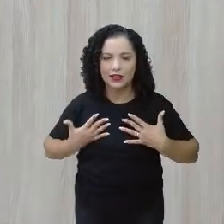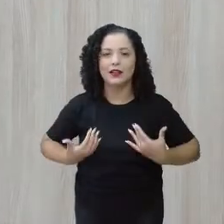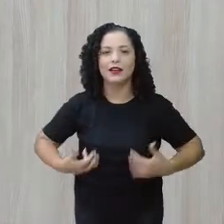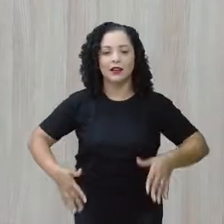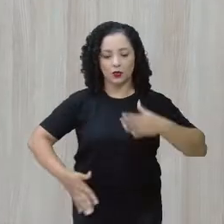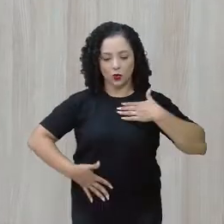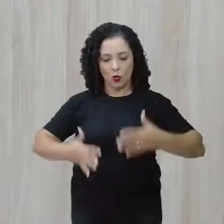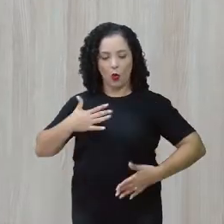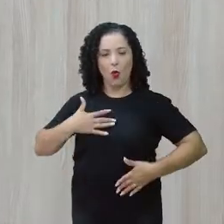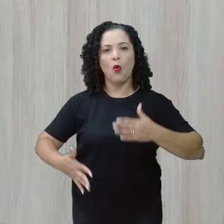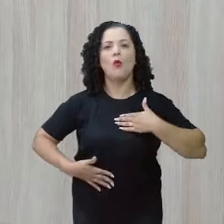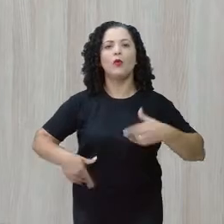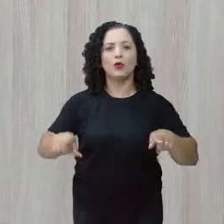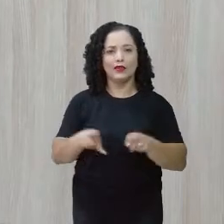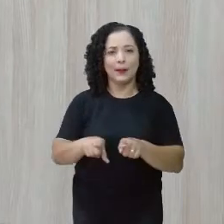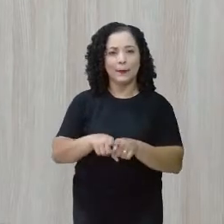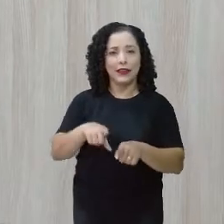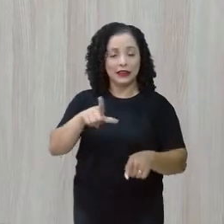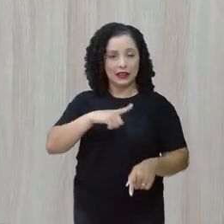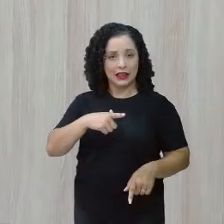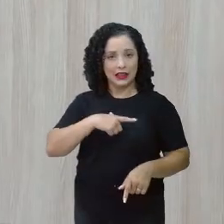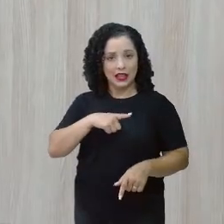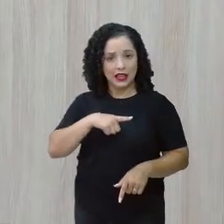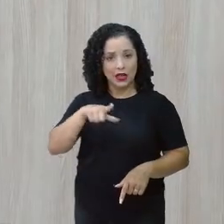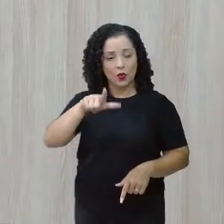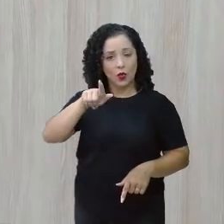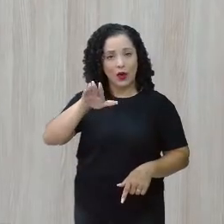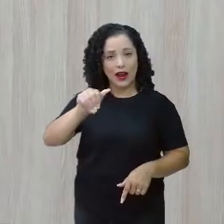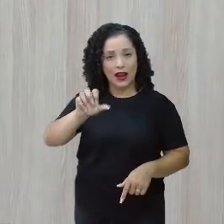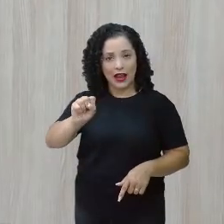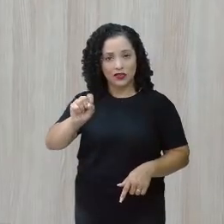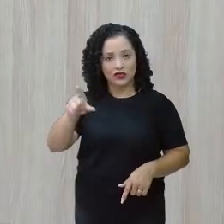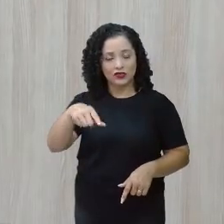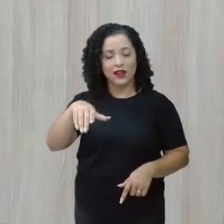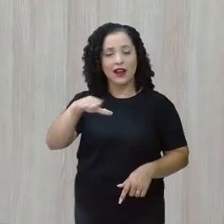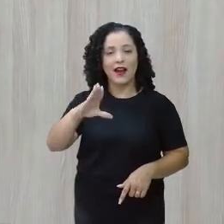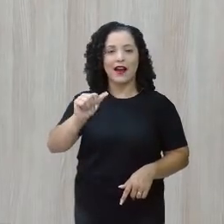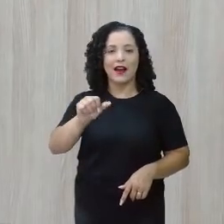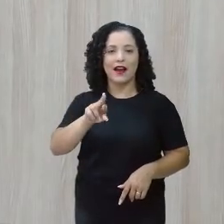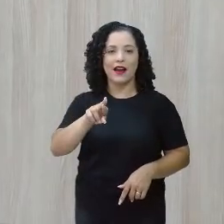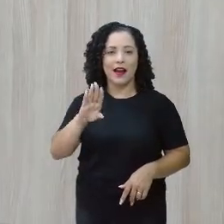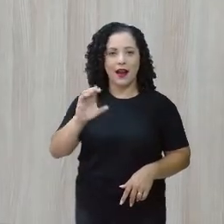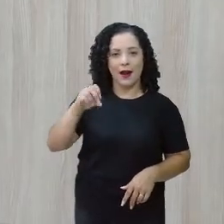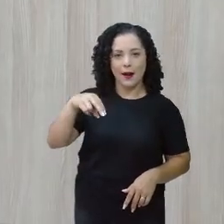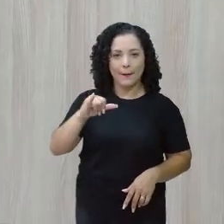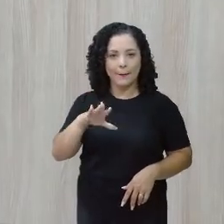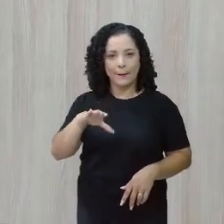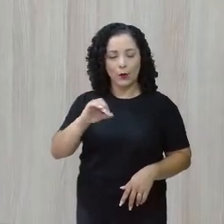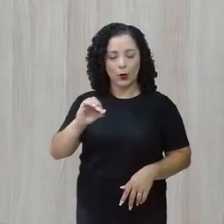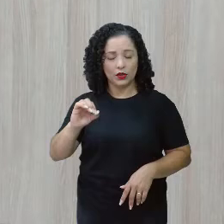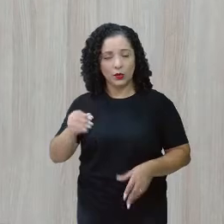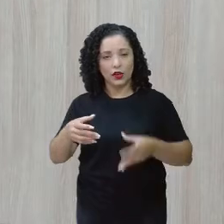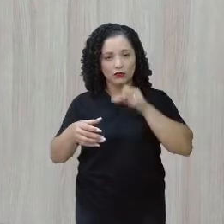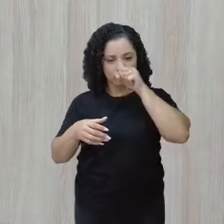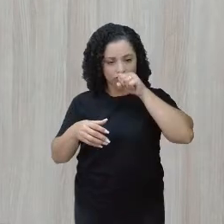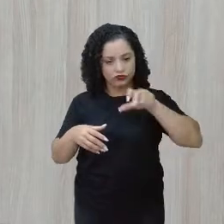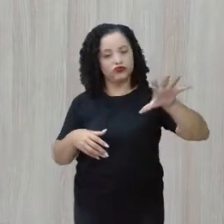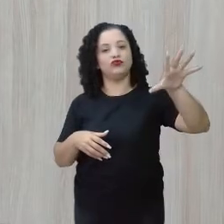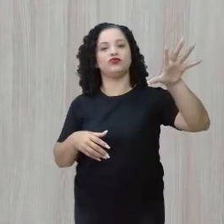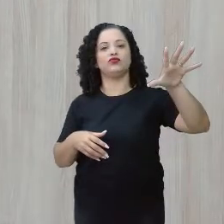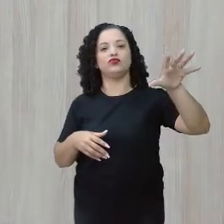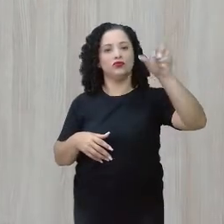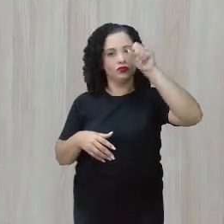gás carbônico, o dióxido de carbono, para colocar para fora, porque é um gás que não é bem-vindo no nosso corpo, ele é resíduo,